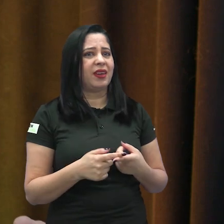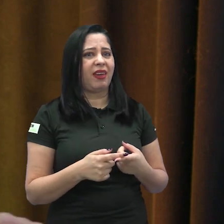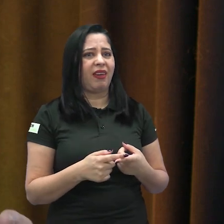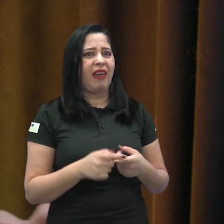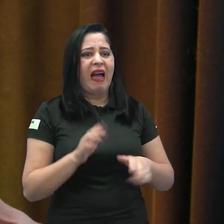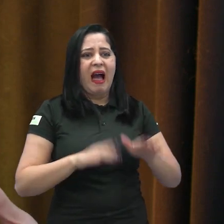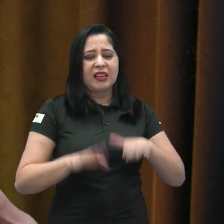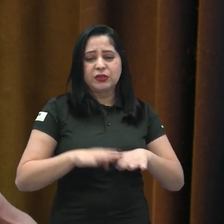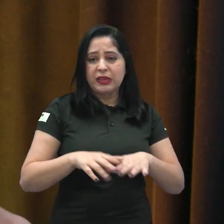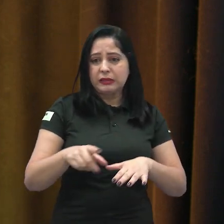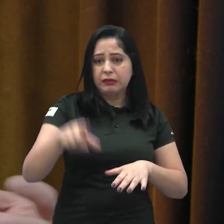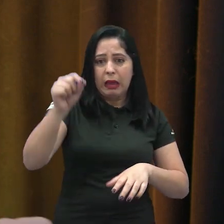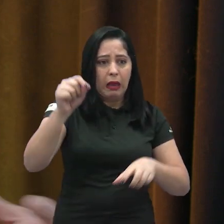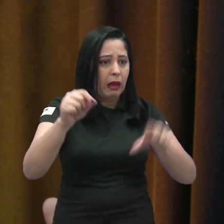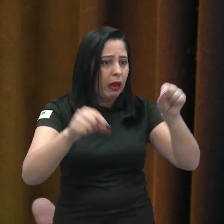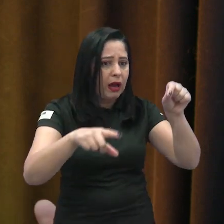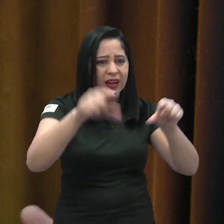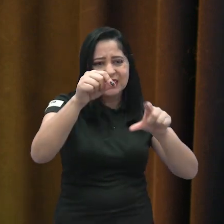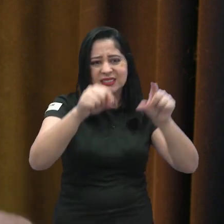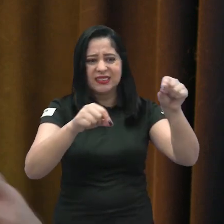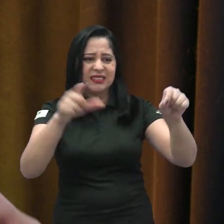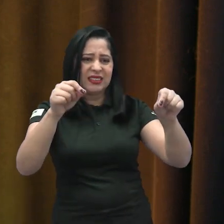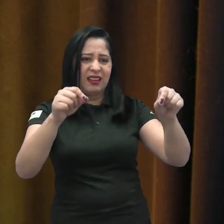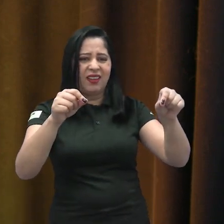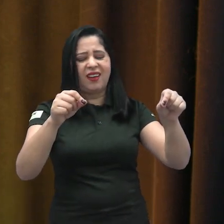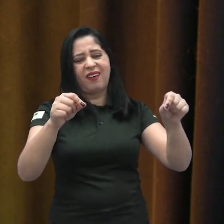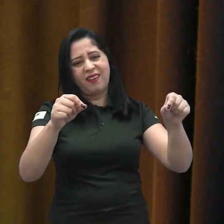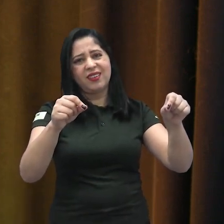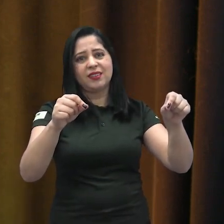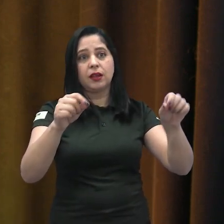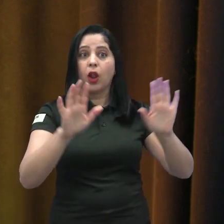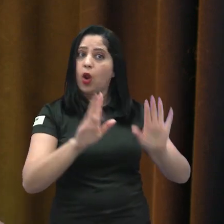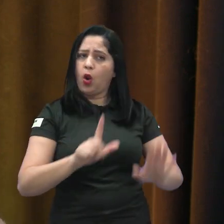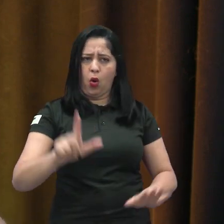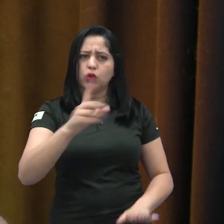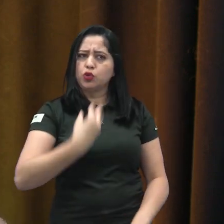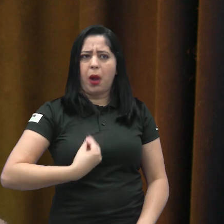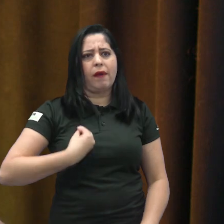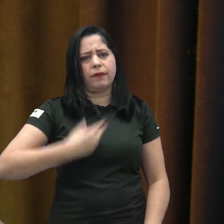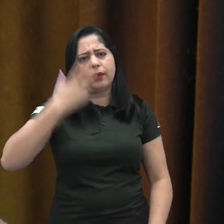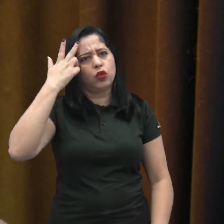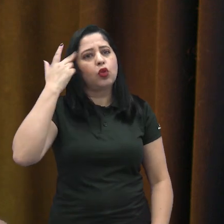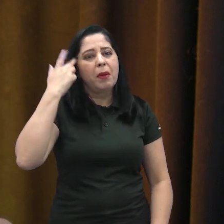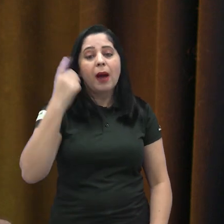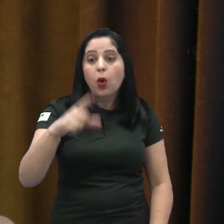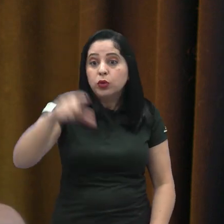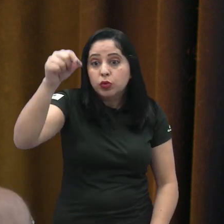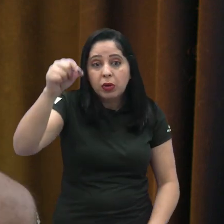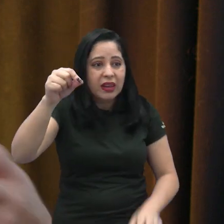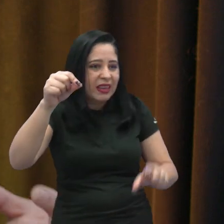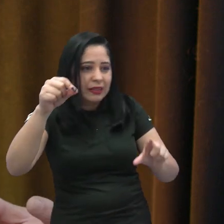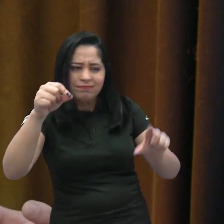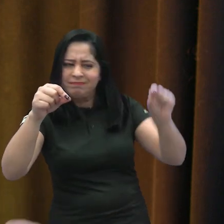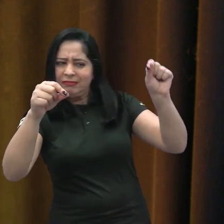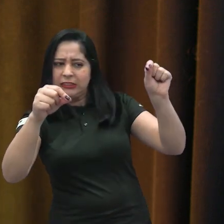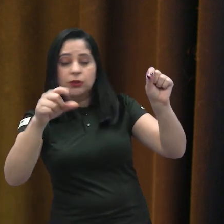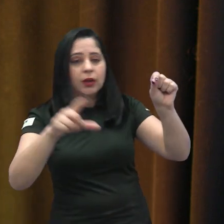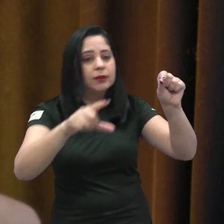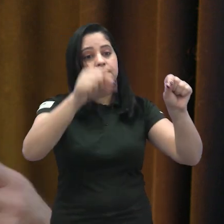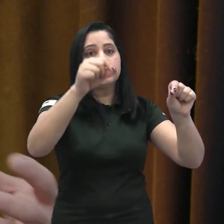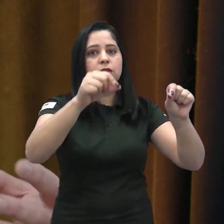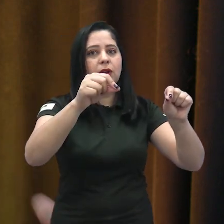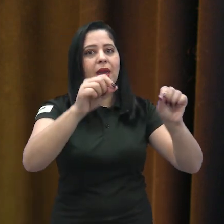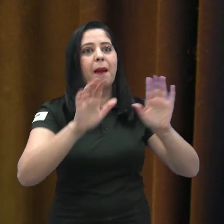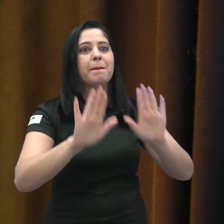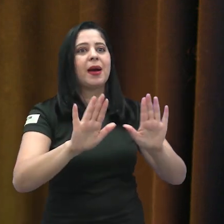que excluir pessoas. Porque a competição é assim, e a vida é assim. Eu ensino isso a eles, os alunos. Mas o social, poder ajudar